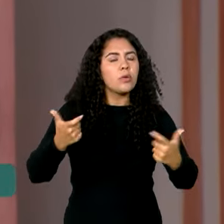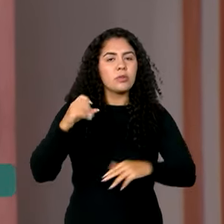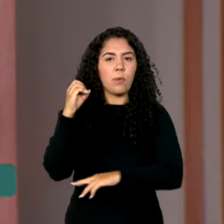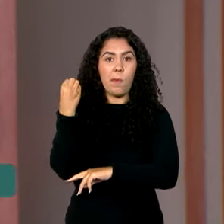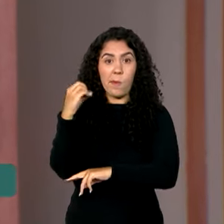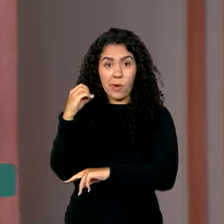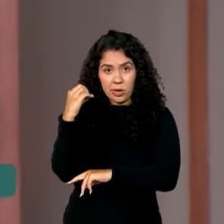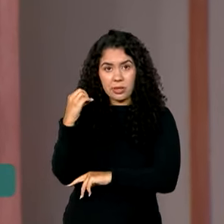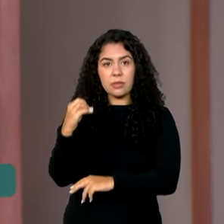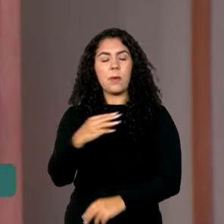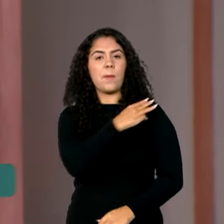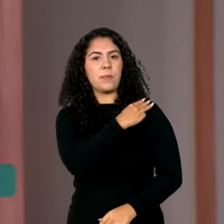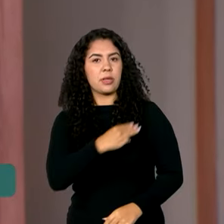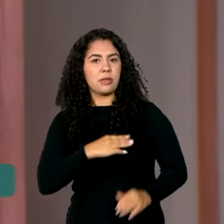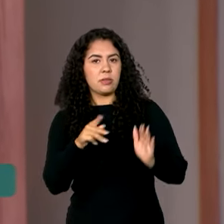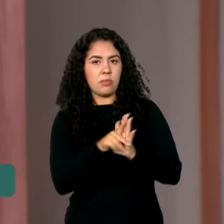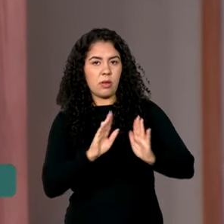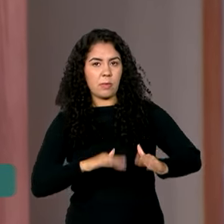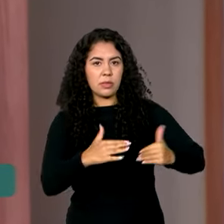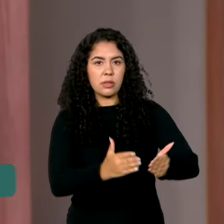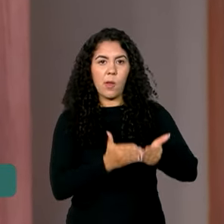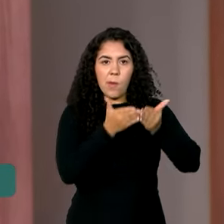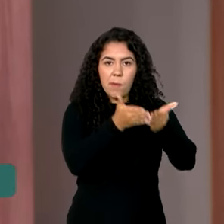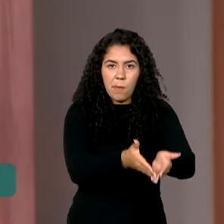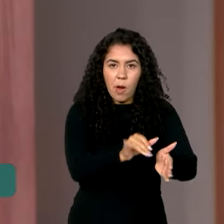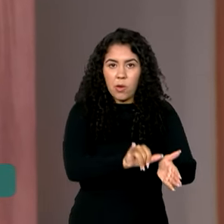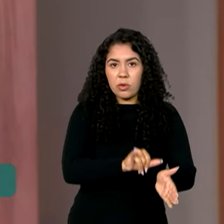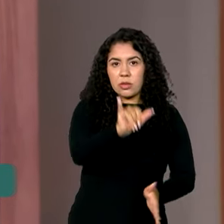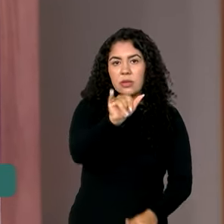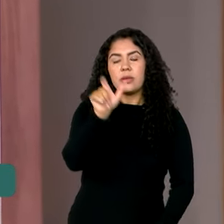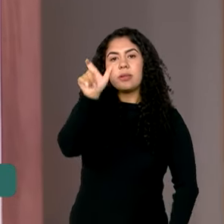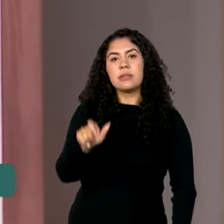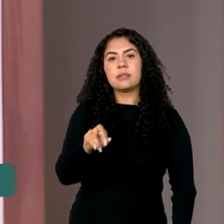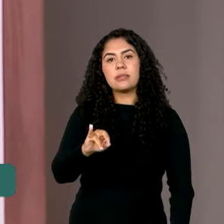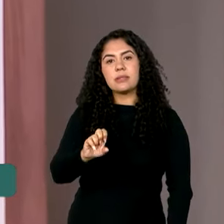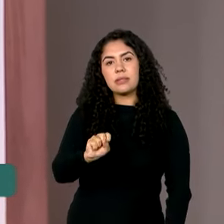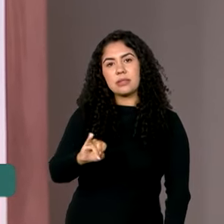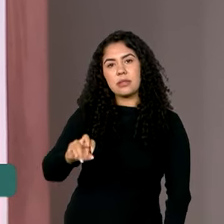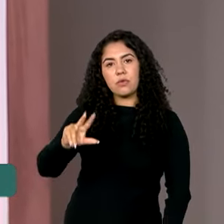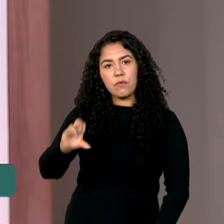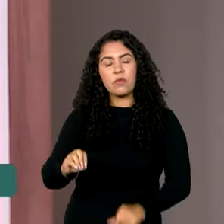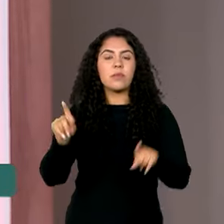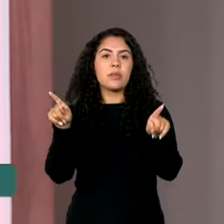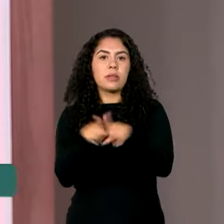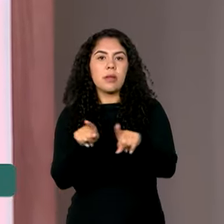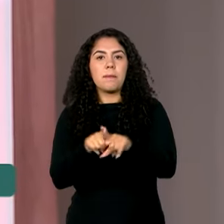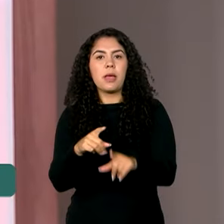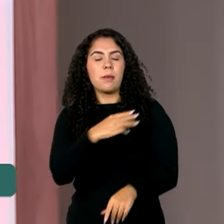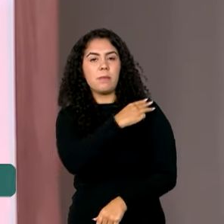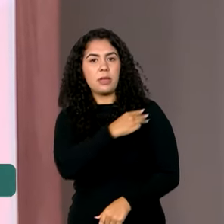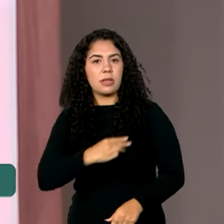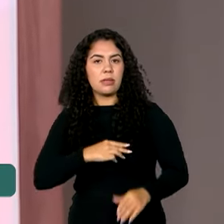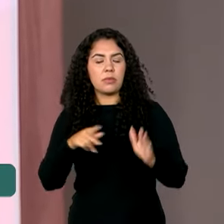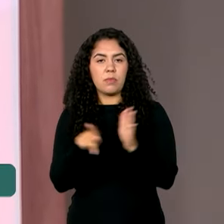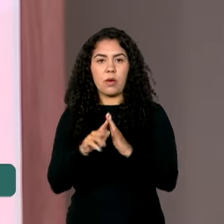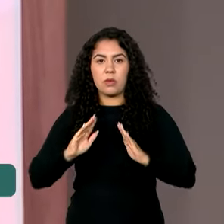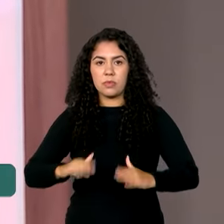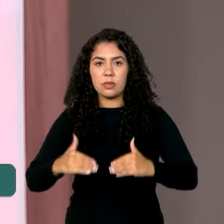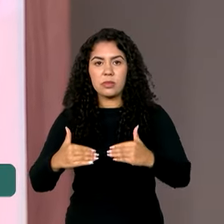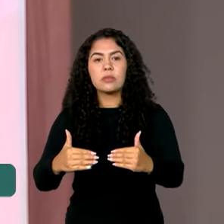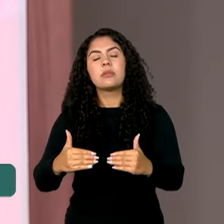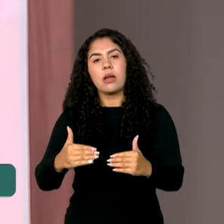Os ministros de Portos e Aeroportos, Silvio Costa Filho e também Paulo Pimenta, da Secretaria de Comunicação da